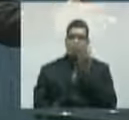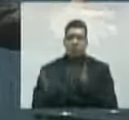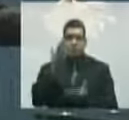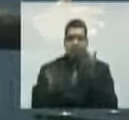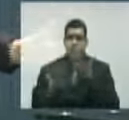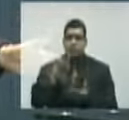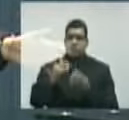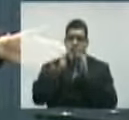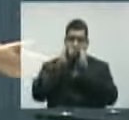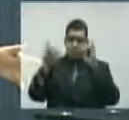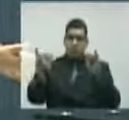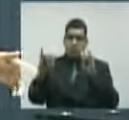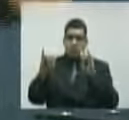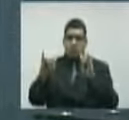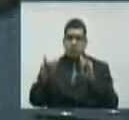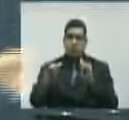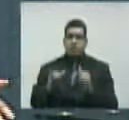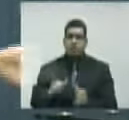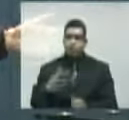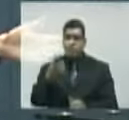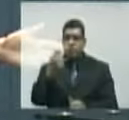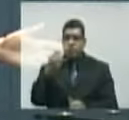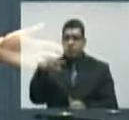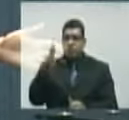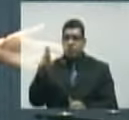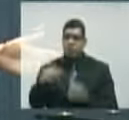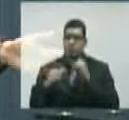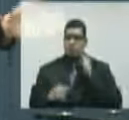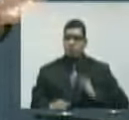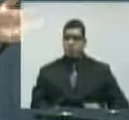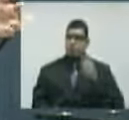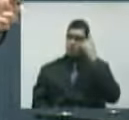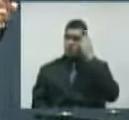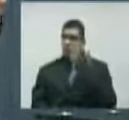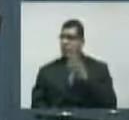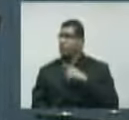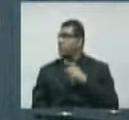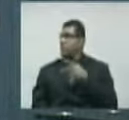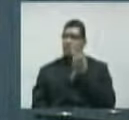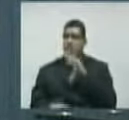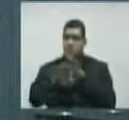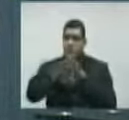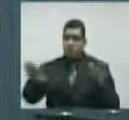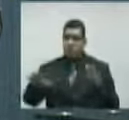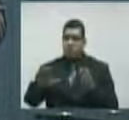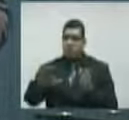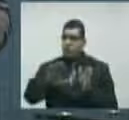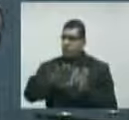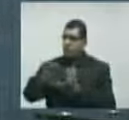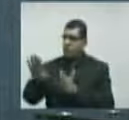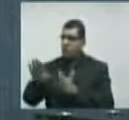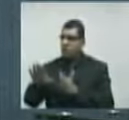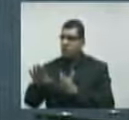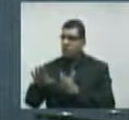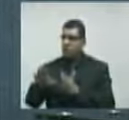para anunciar 20 mil bolsas, eu imagino que ele vai separar um pedacinho